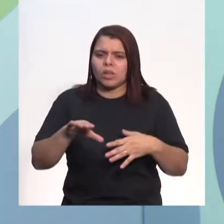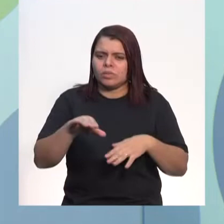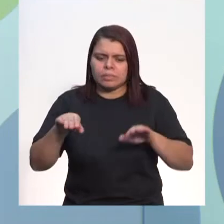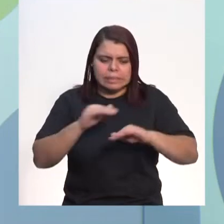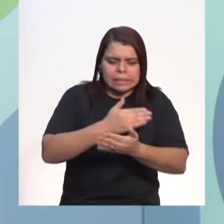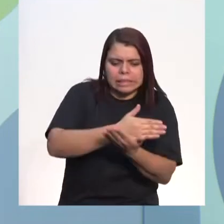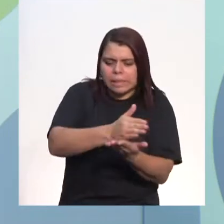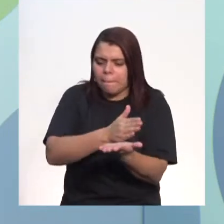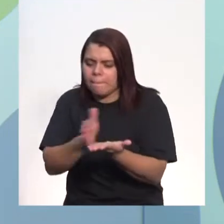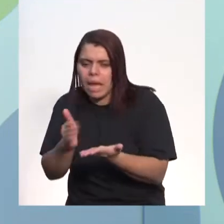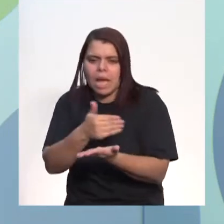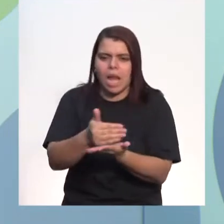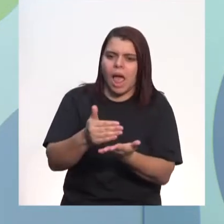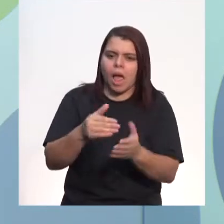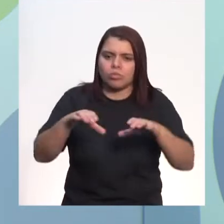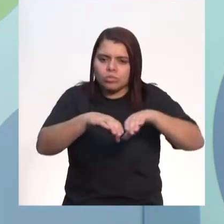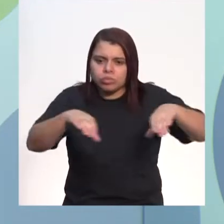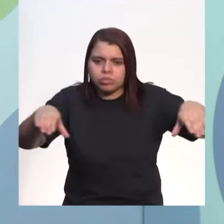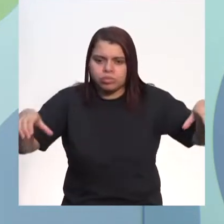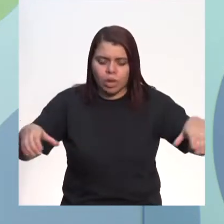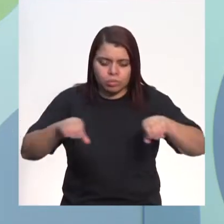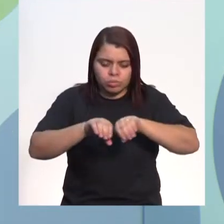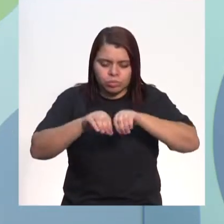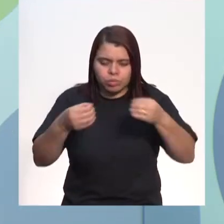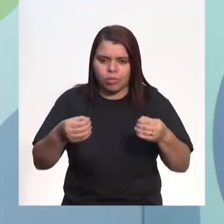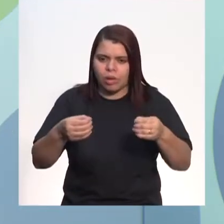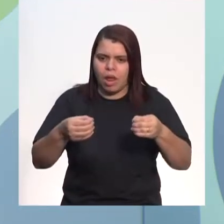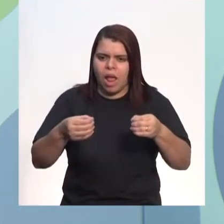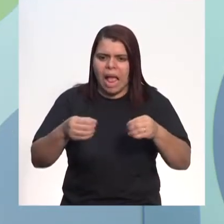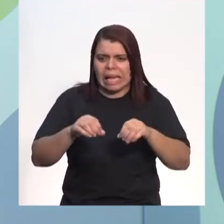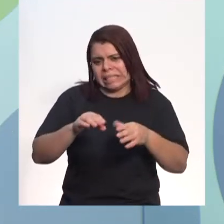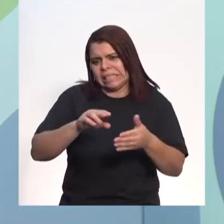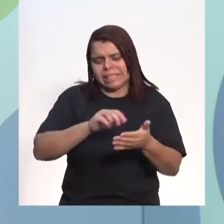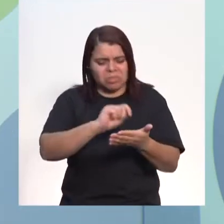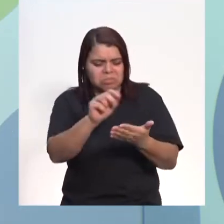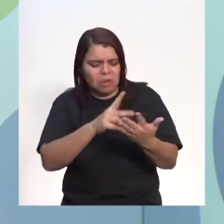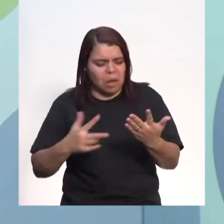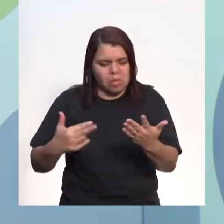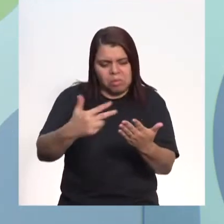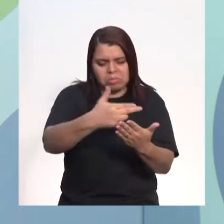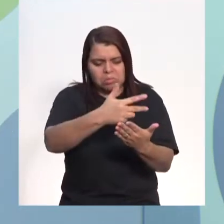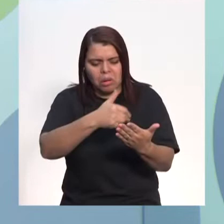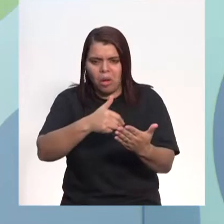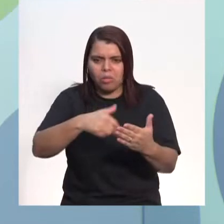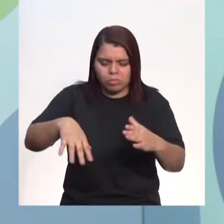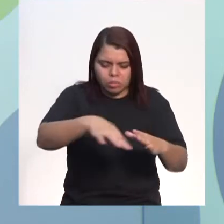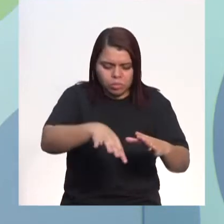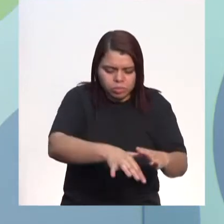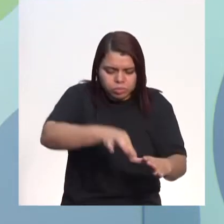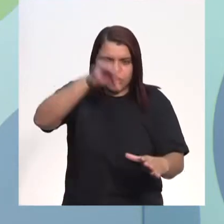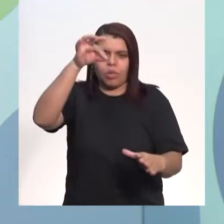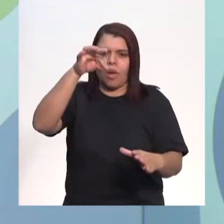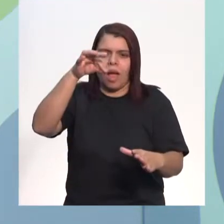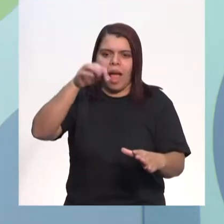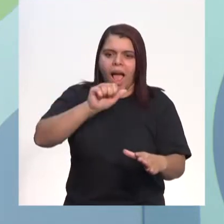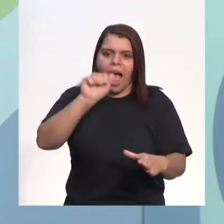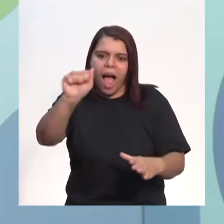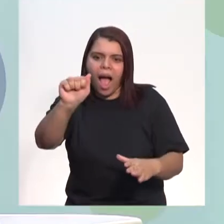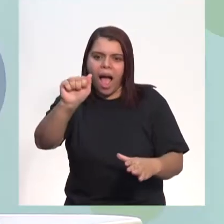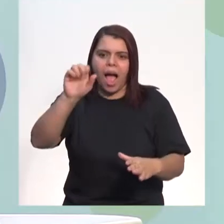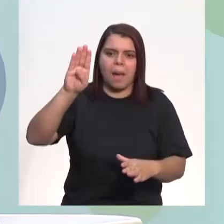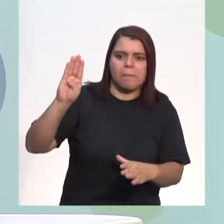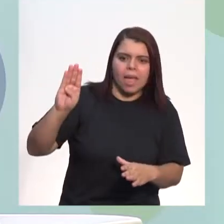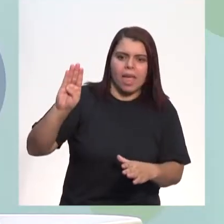as letras do alfabeto, ela mesma fez, recortou, colocou no saquinho, aí você vai tirando a letra. Qual letra é essa?